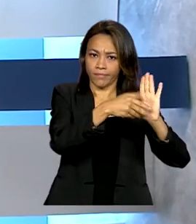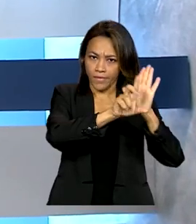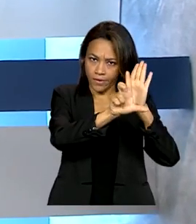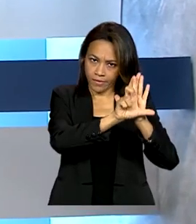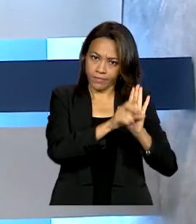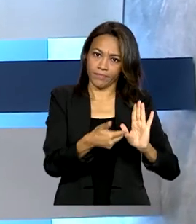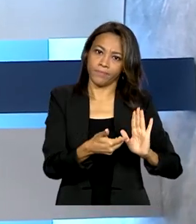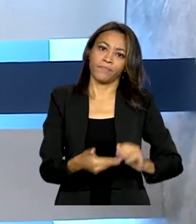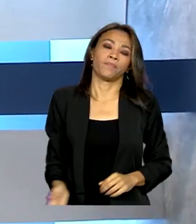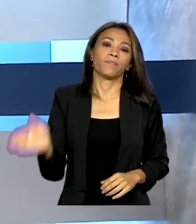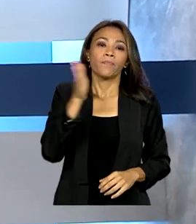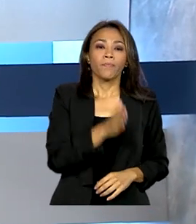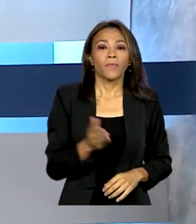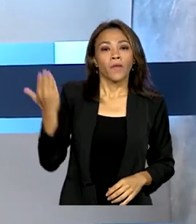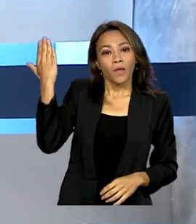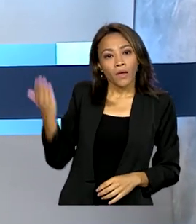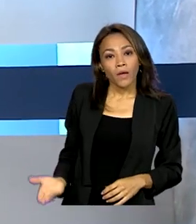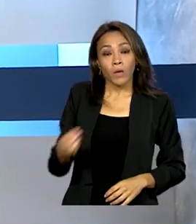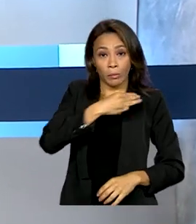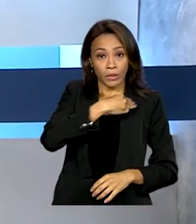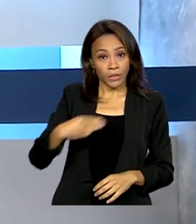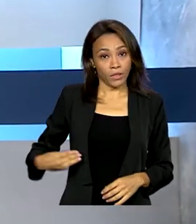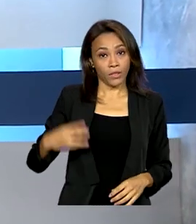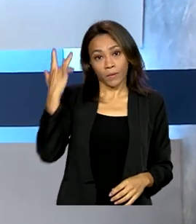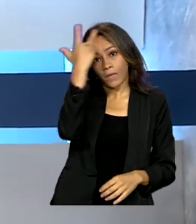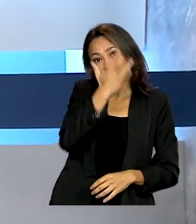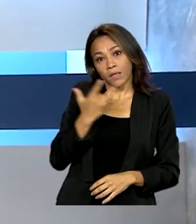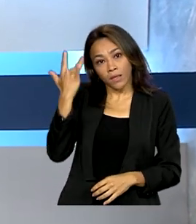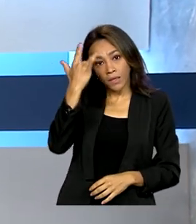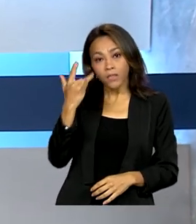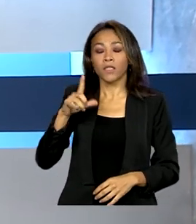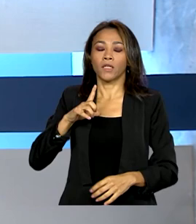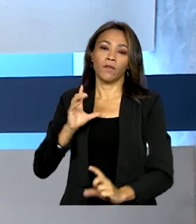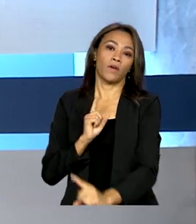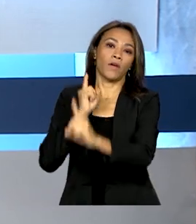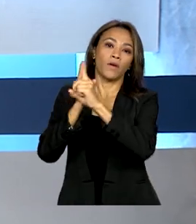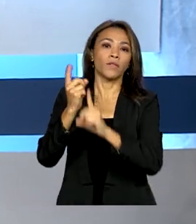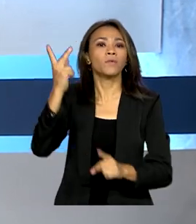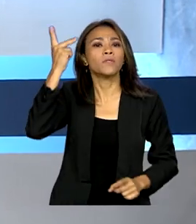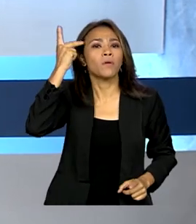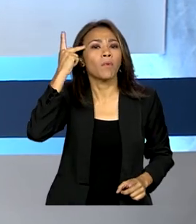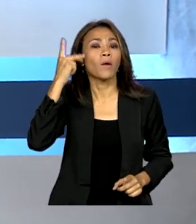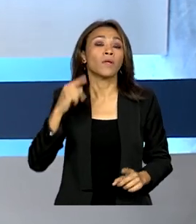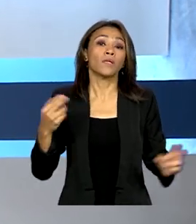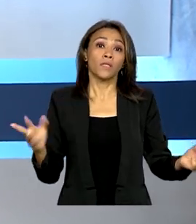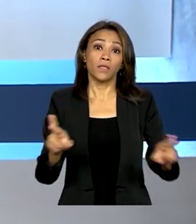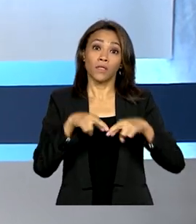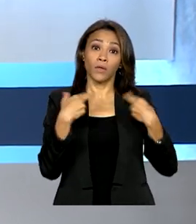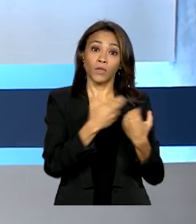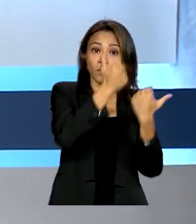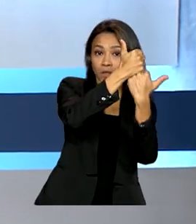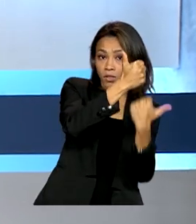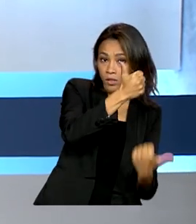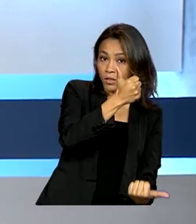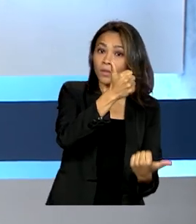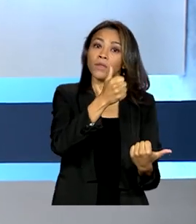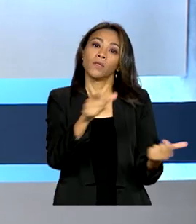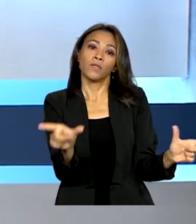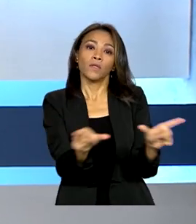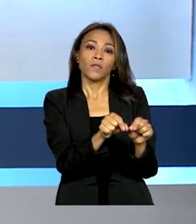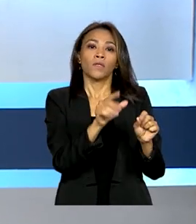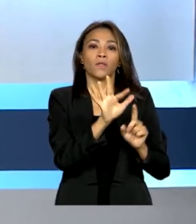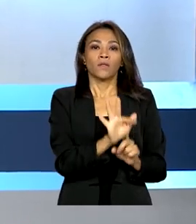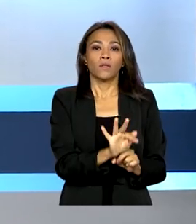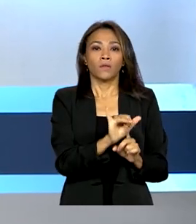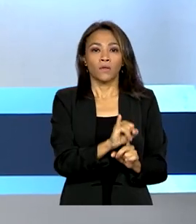O ministro da Fazenda, Fernando Haddad, esteve em São Paulo e se reuniu com a diretoria da Federação das Indústrias do Estado, a Fiesp. Na agenda,